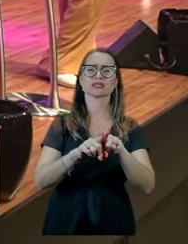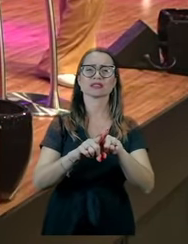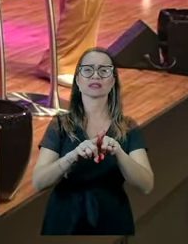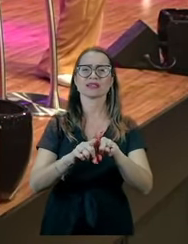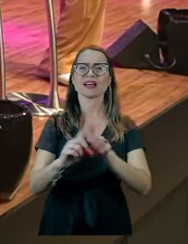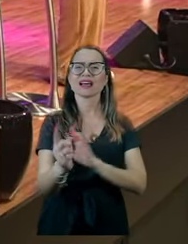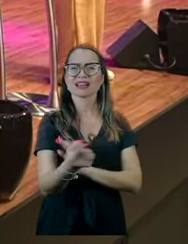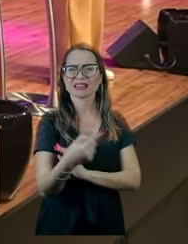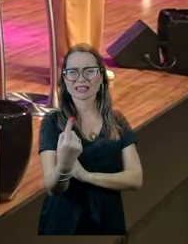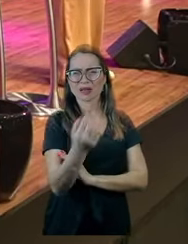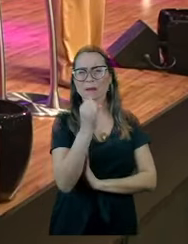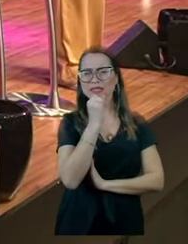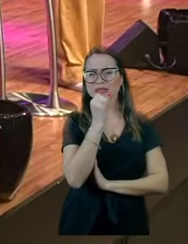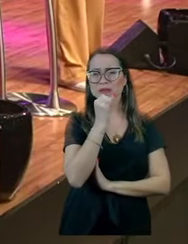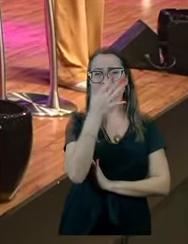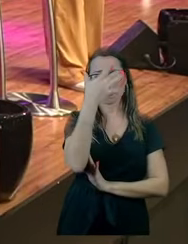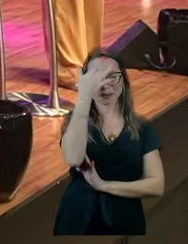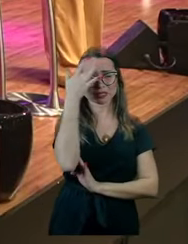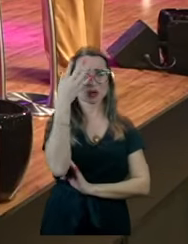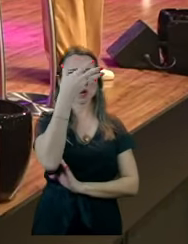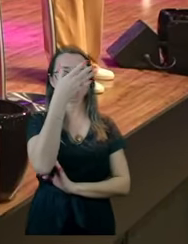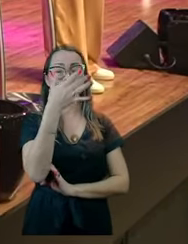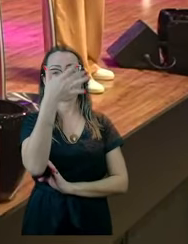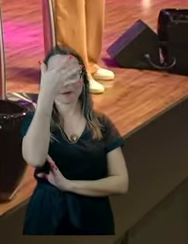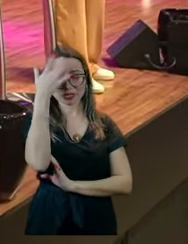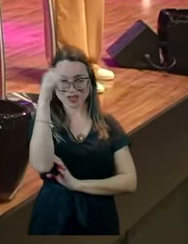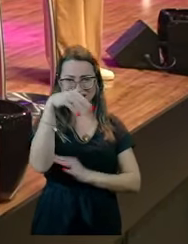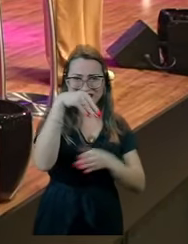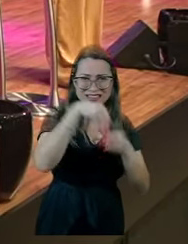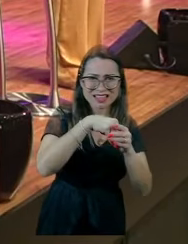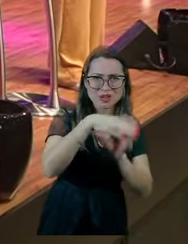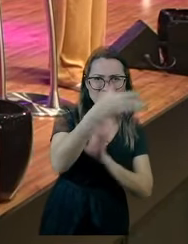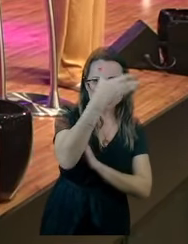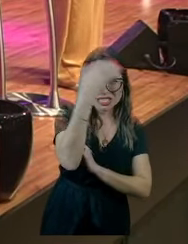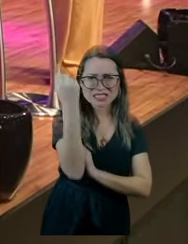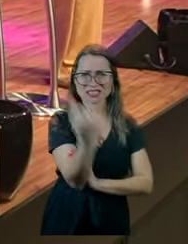pessoas dentro da igreja desconectadas, esquecidas, perdidas, sozinhas.